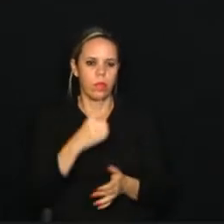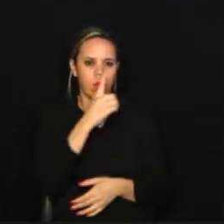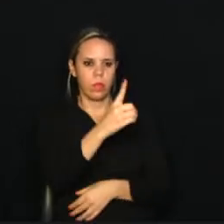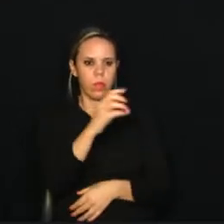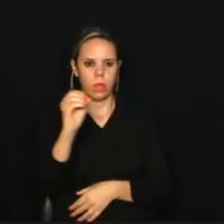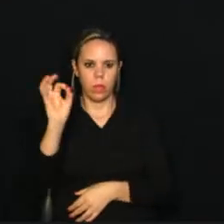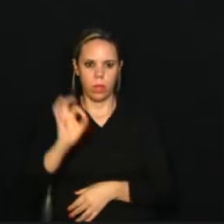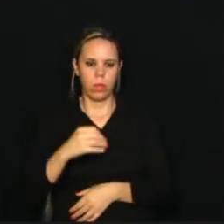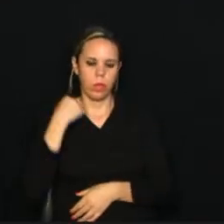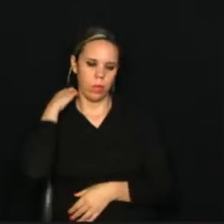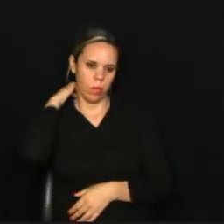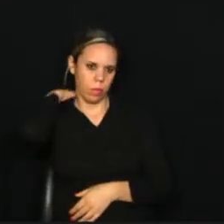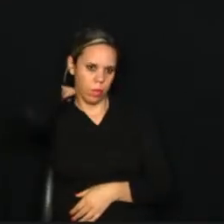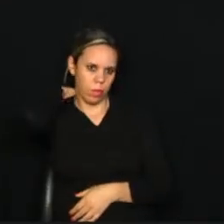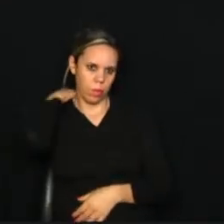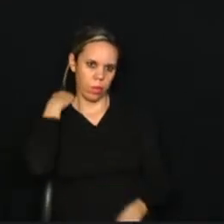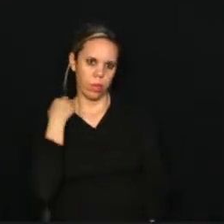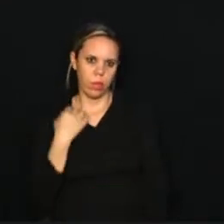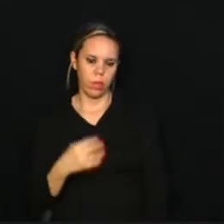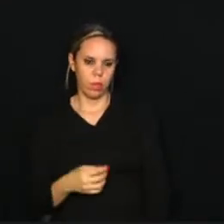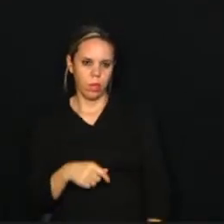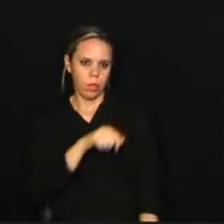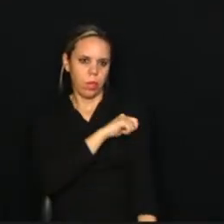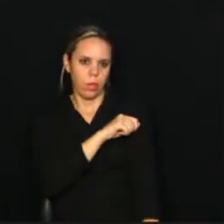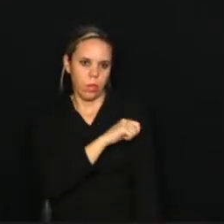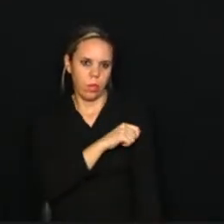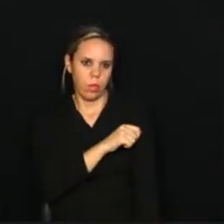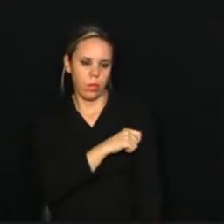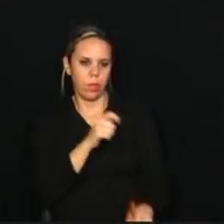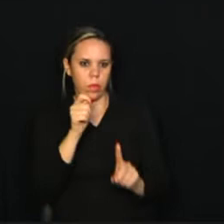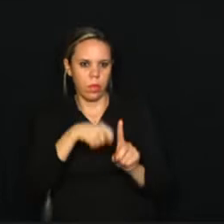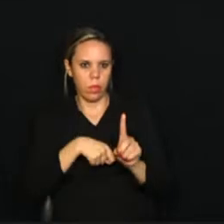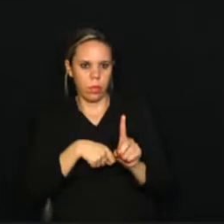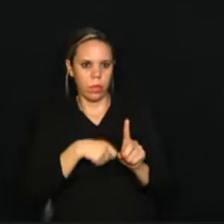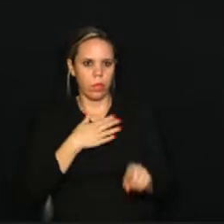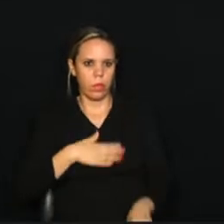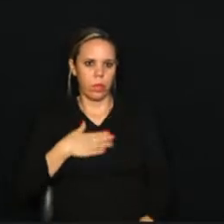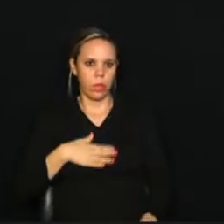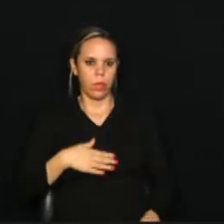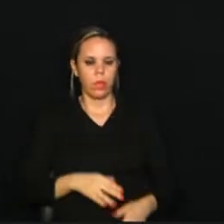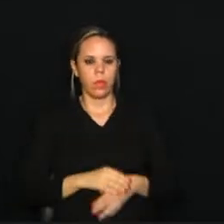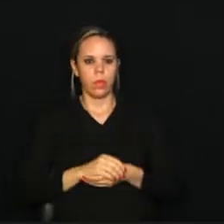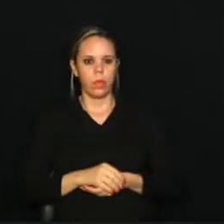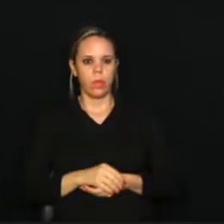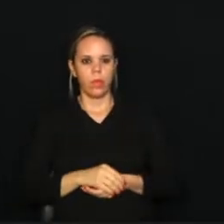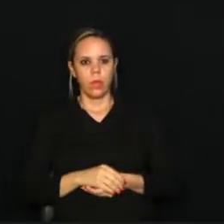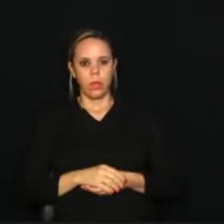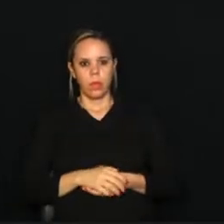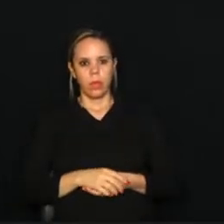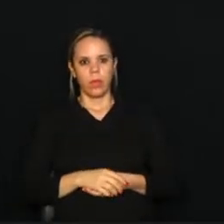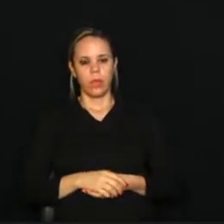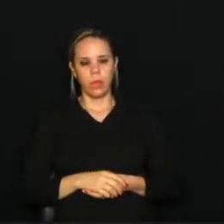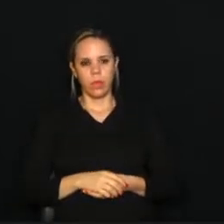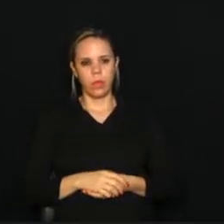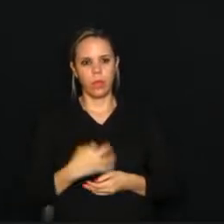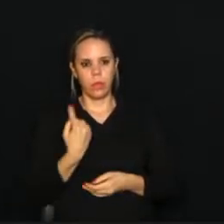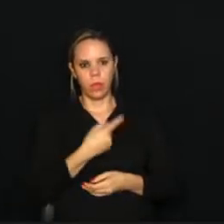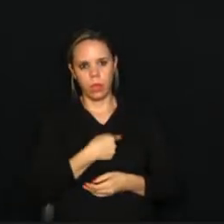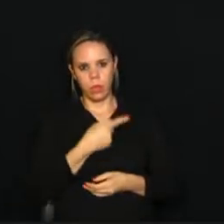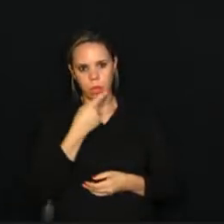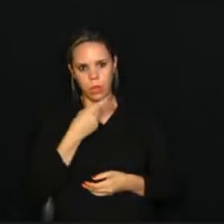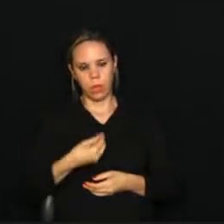100% dos alunos no mês de agosto, não é? E nós